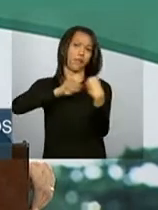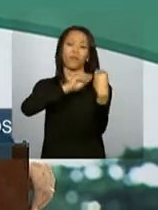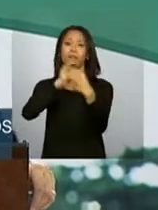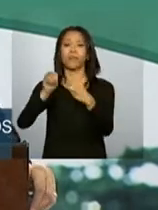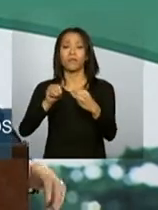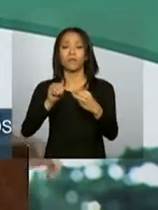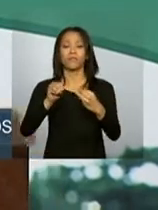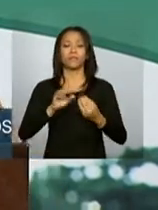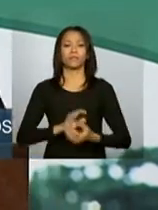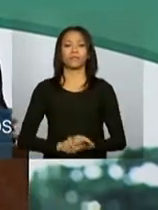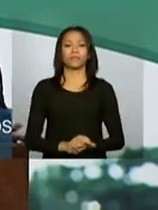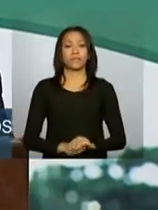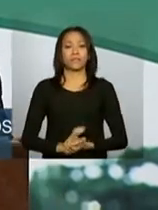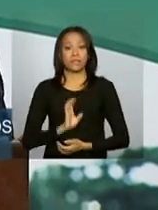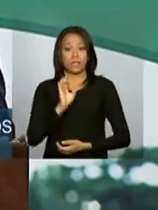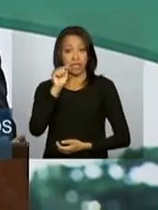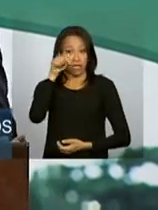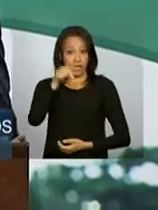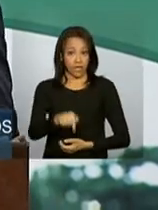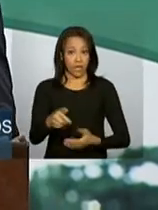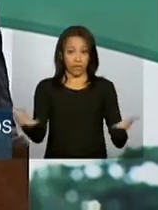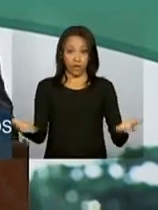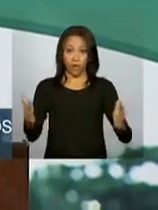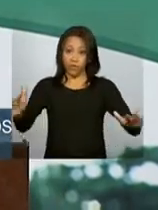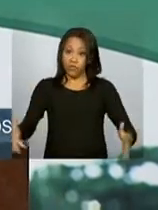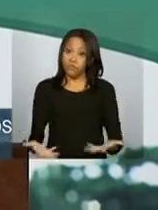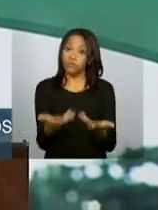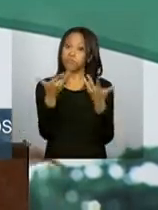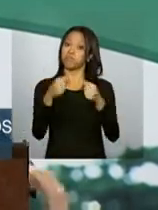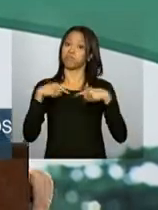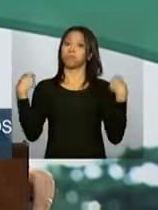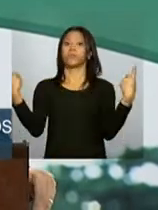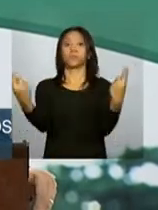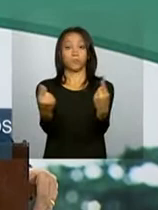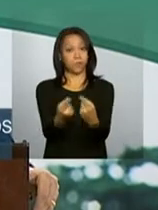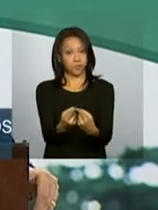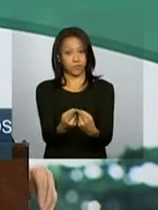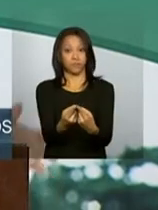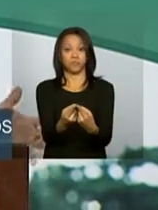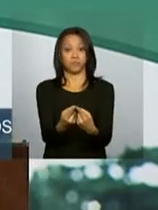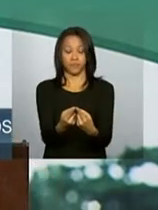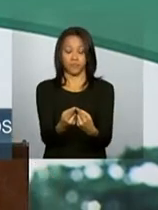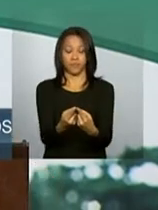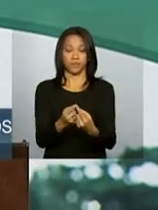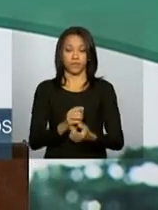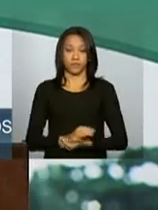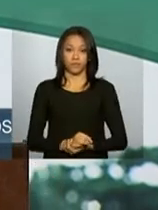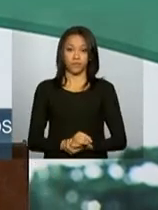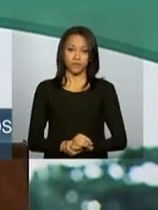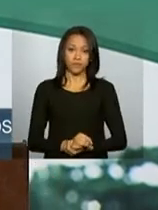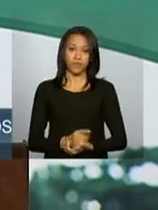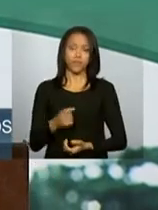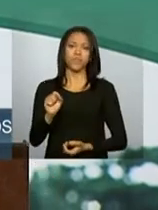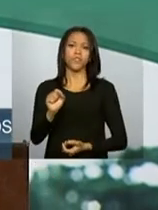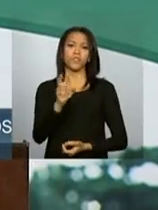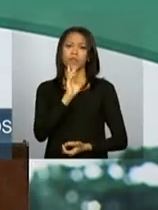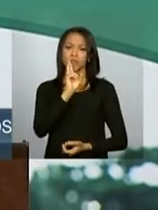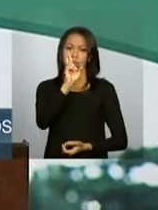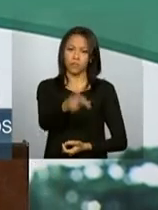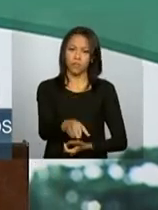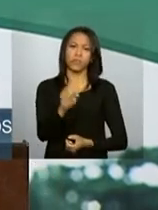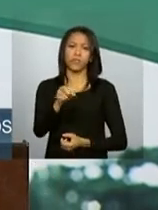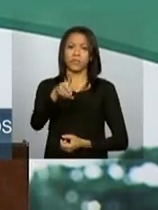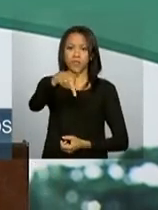quis o destino, inclusive, que essa cerimônia acontecesse, essa cerimônia do resultado de